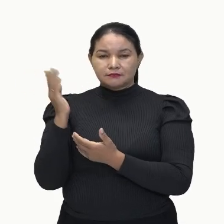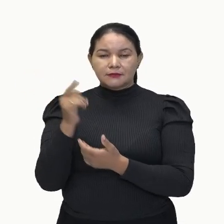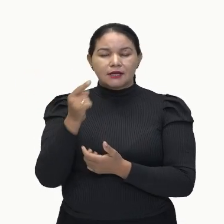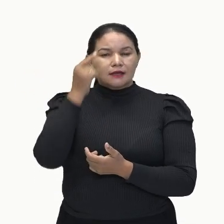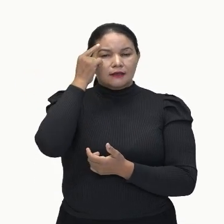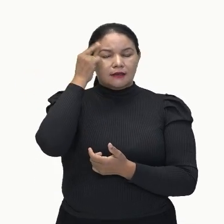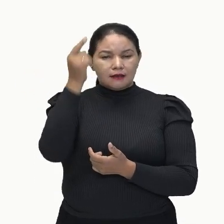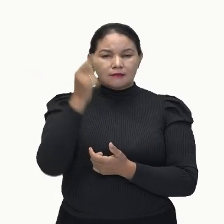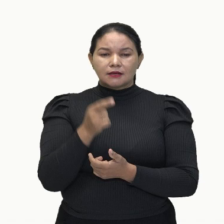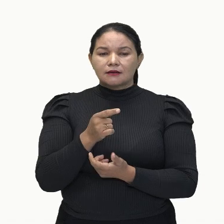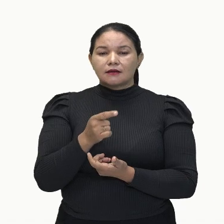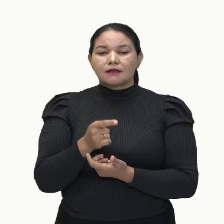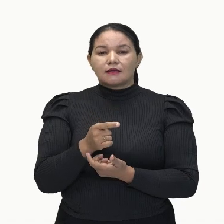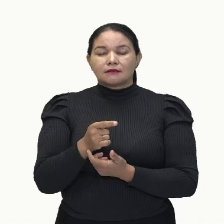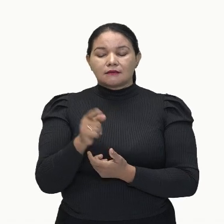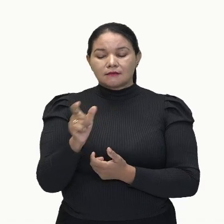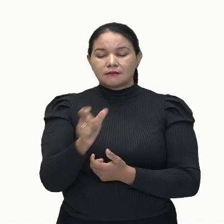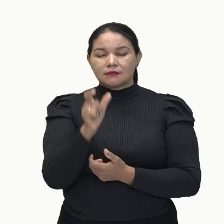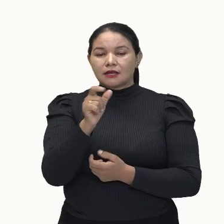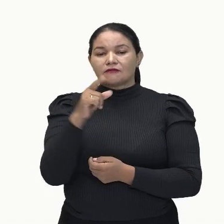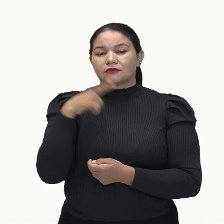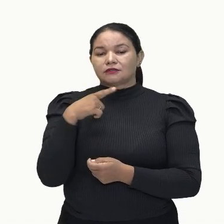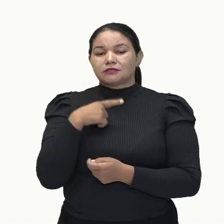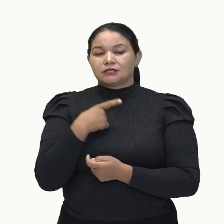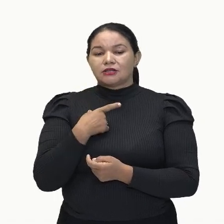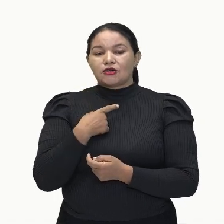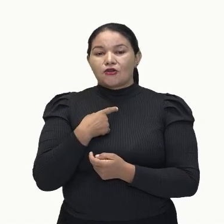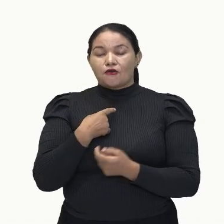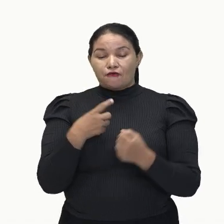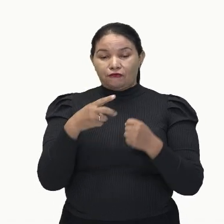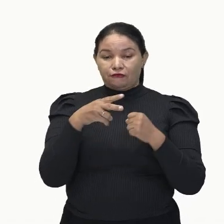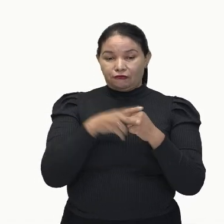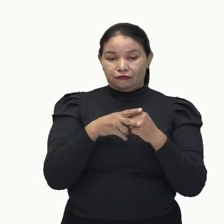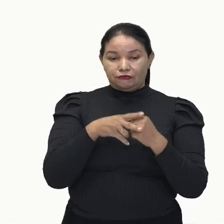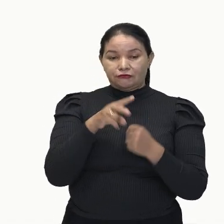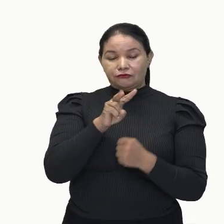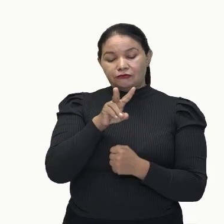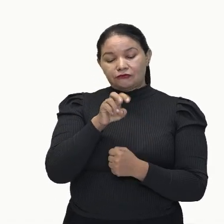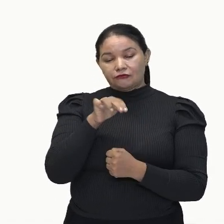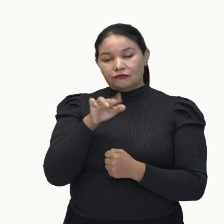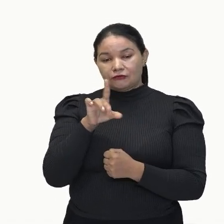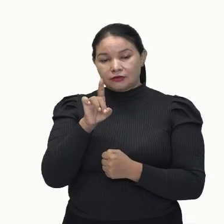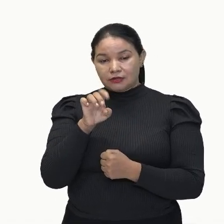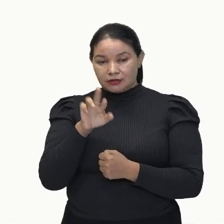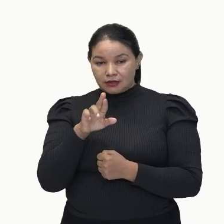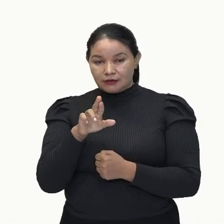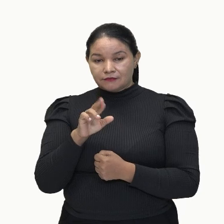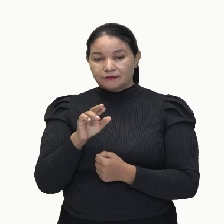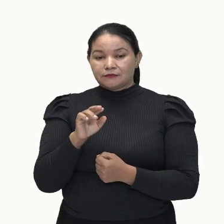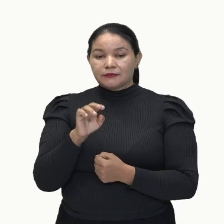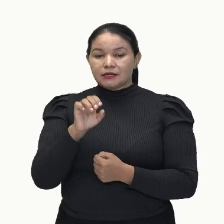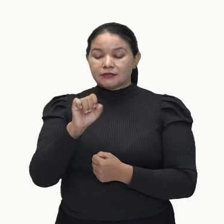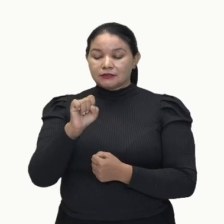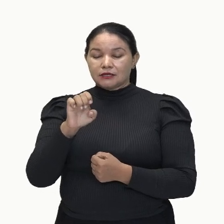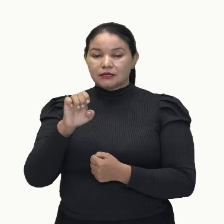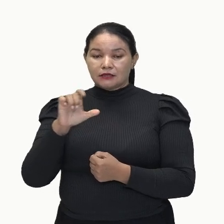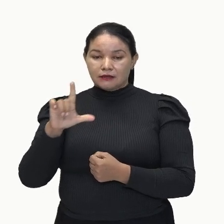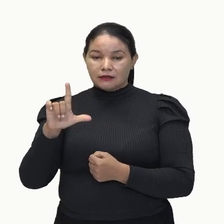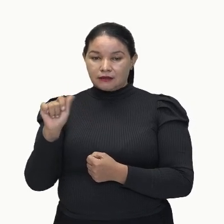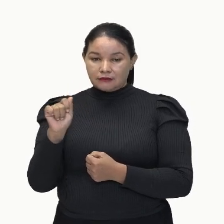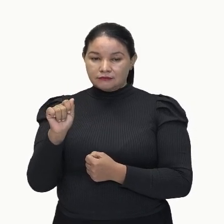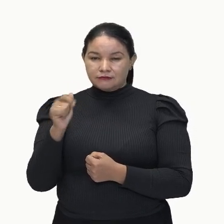linha B verbo vender néha dois pronomes